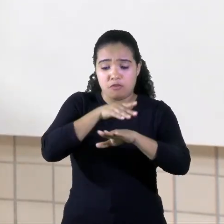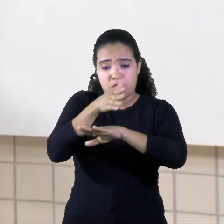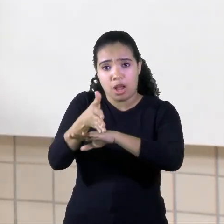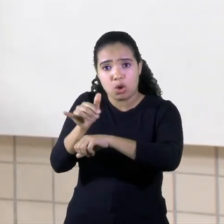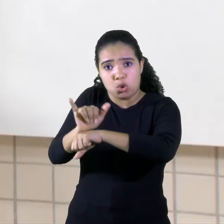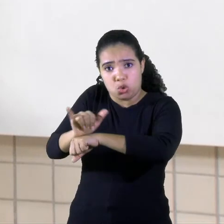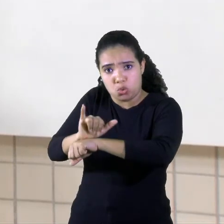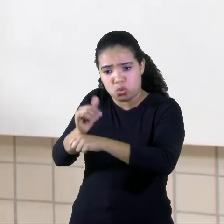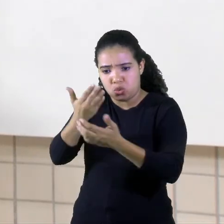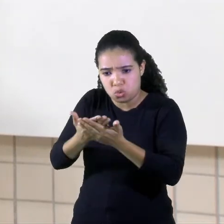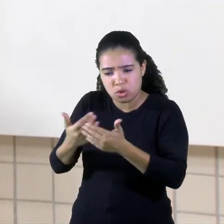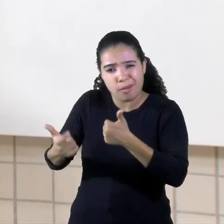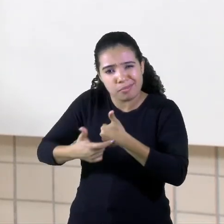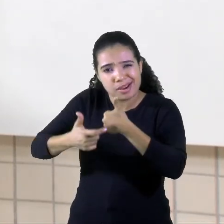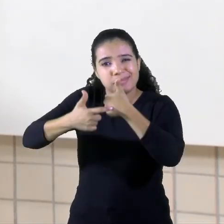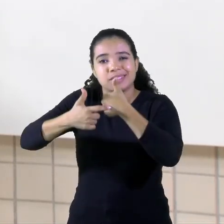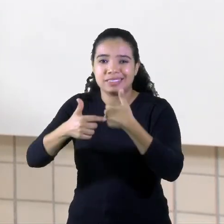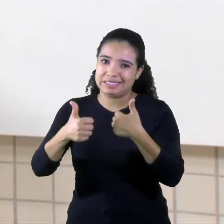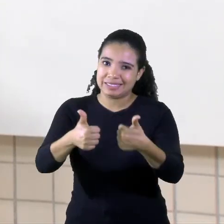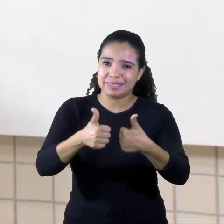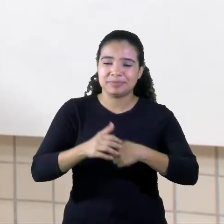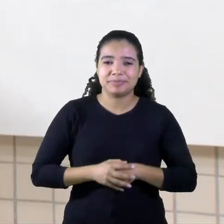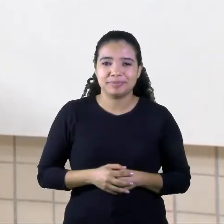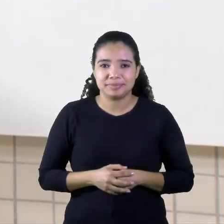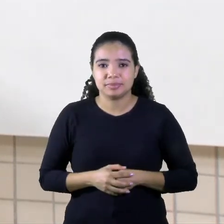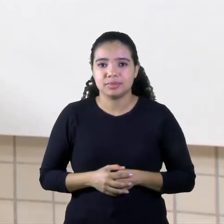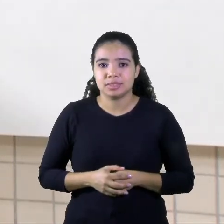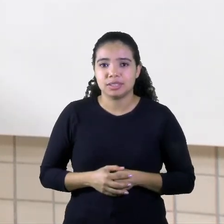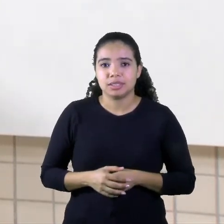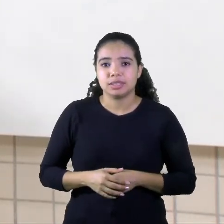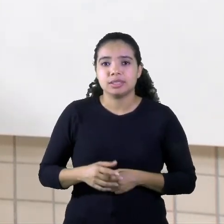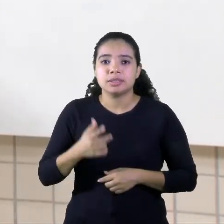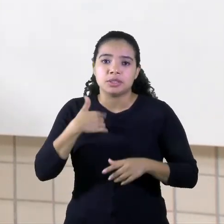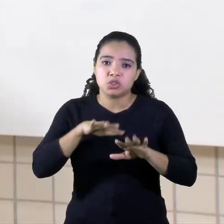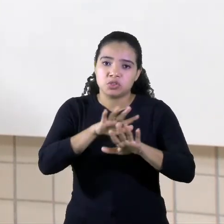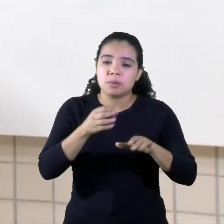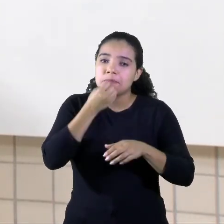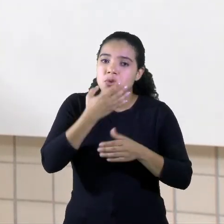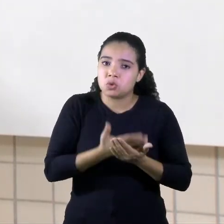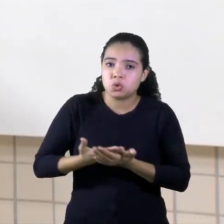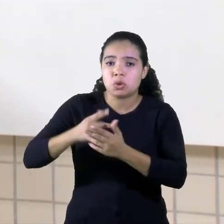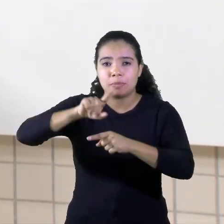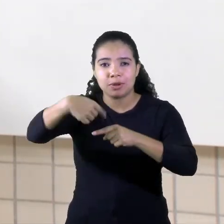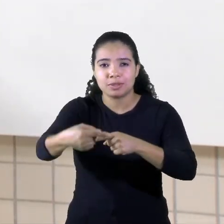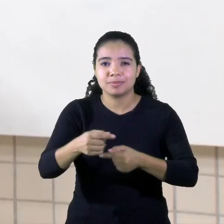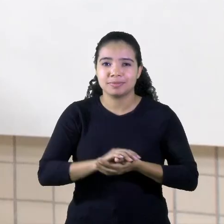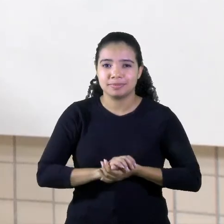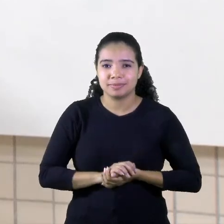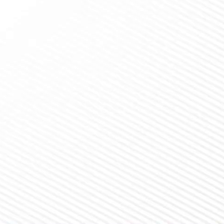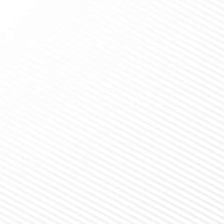poxa, deixa seu joinha, tá bom? Galera, desejo a todos vocês bons estudos, até a próxima!